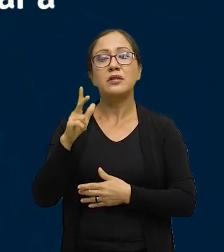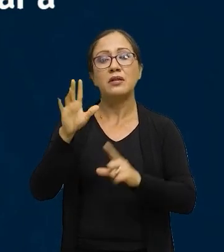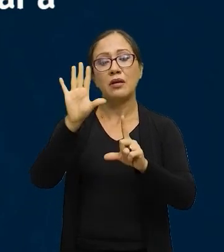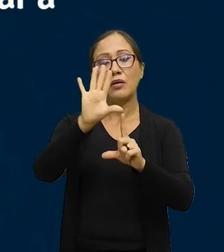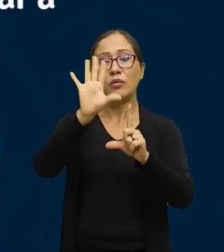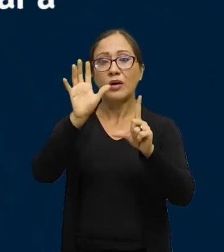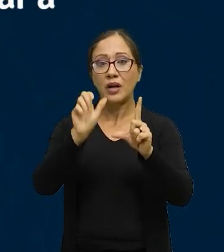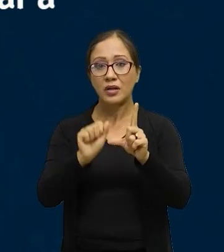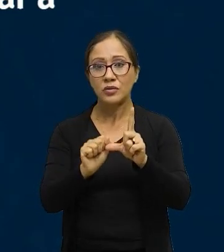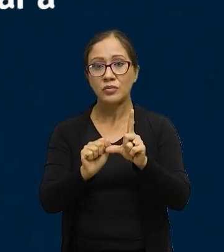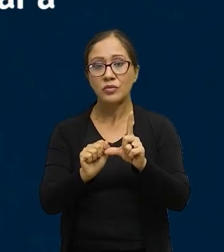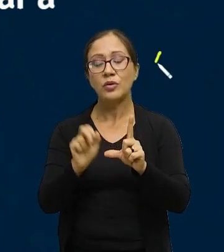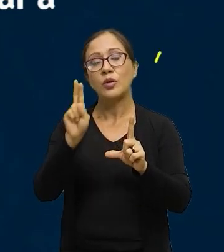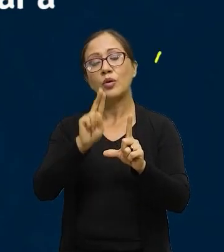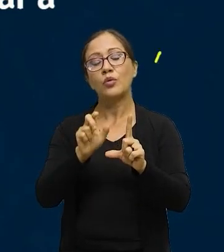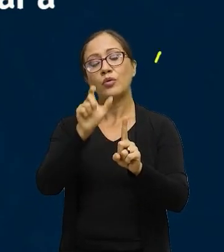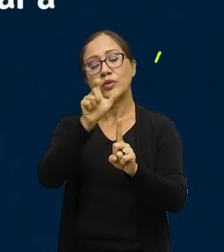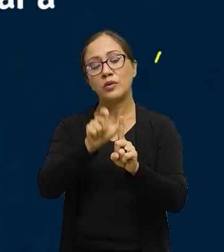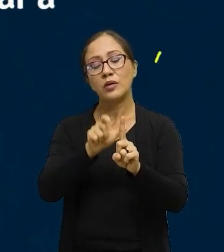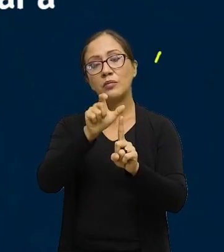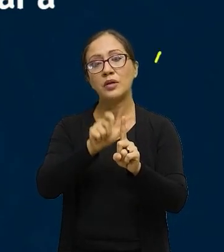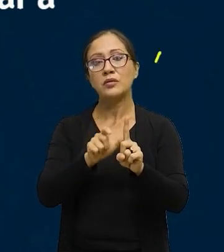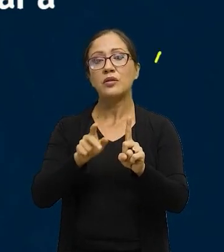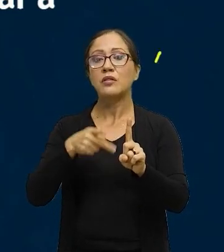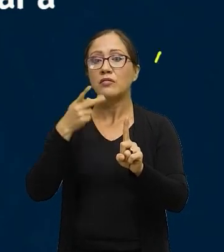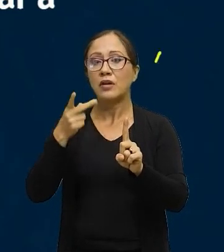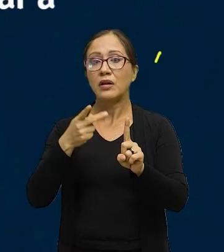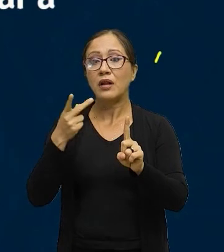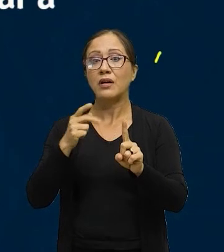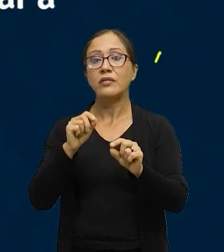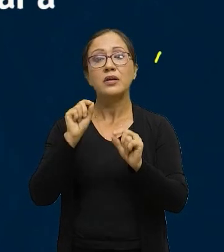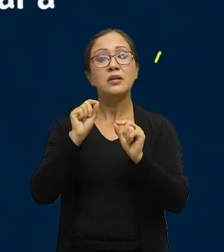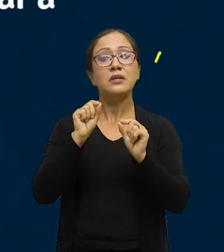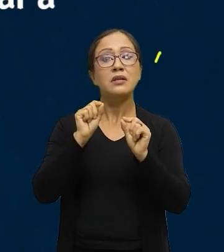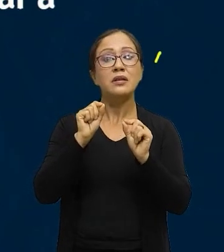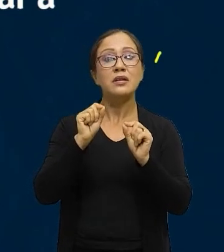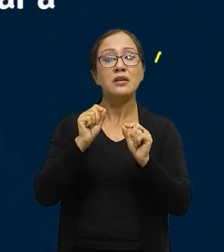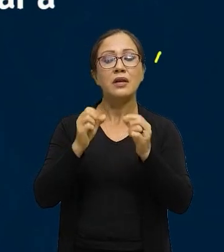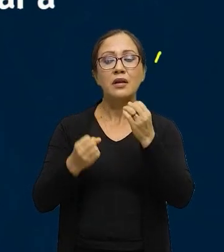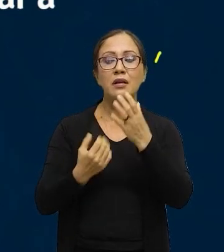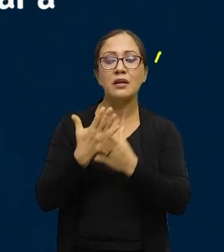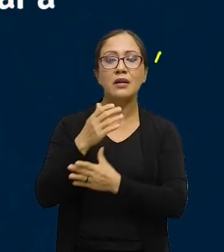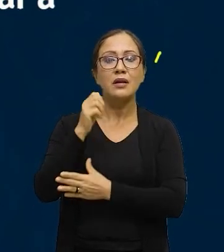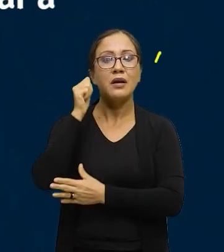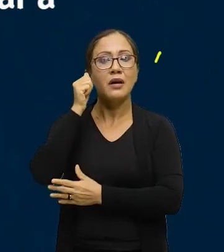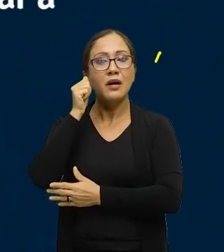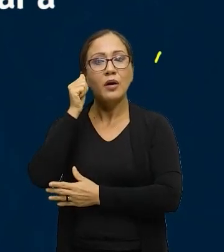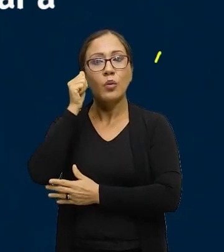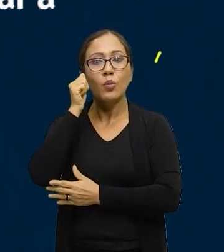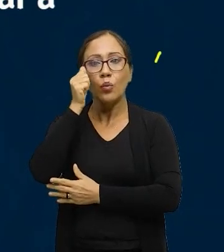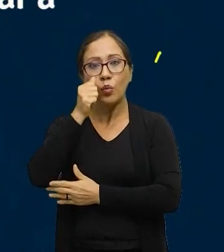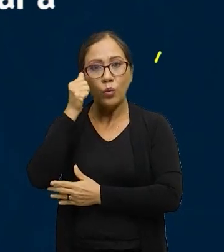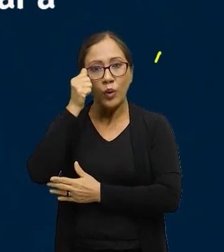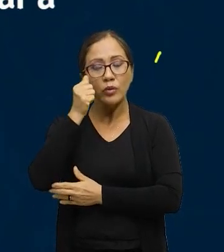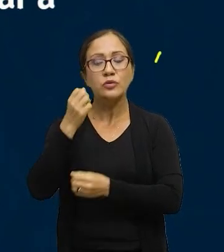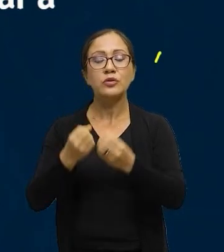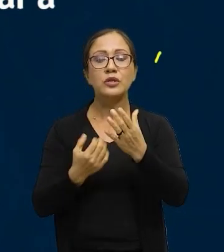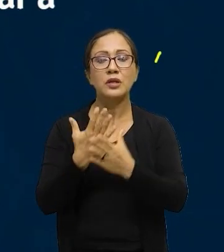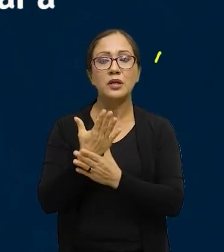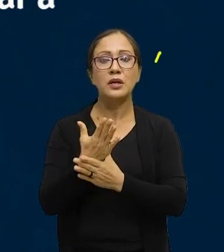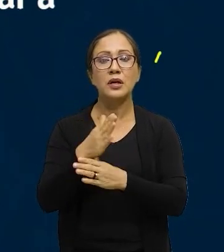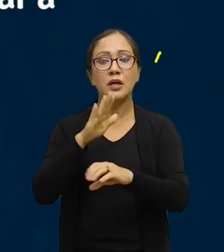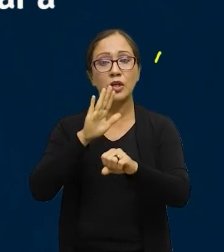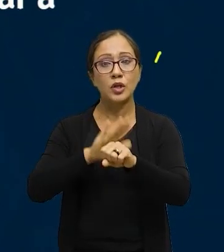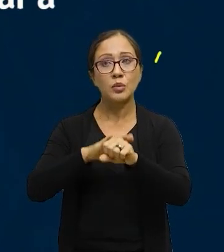cartoon usa dos personagens, da fala, o autor cria a fala para que você, na fala,